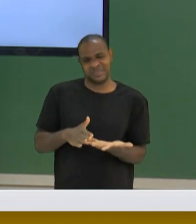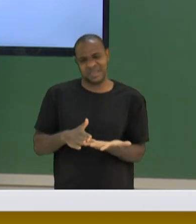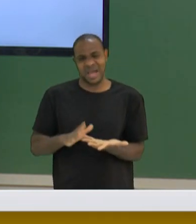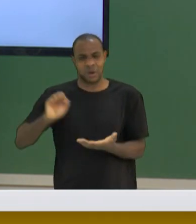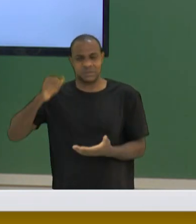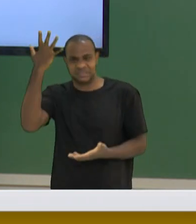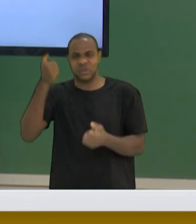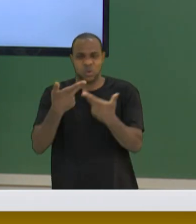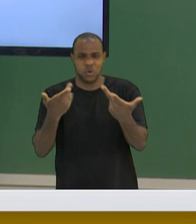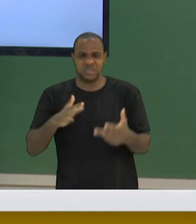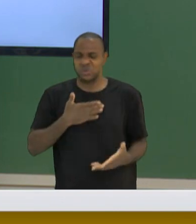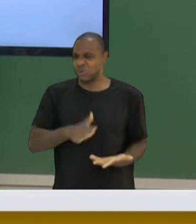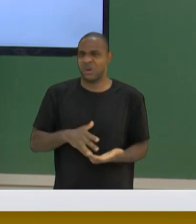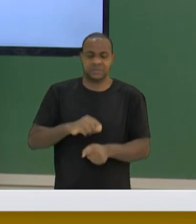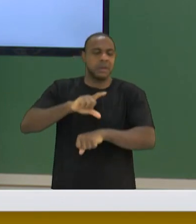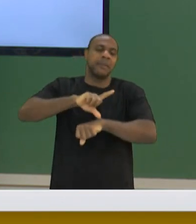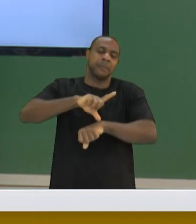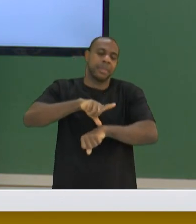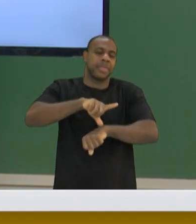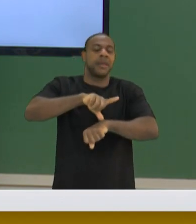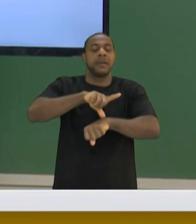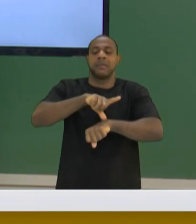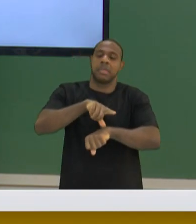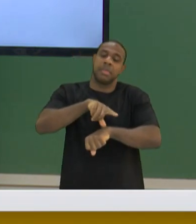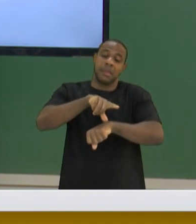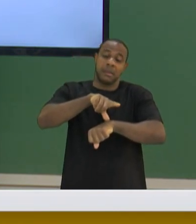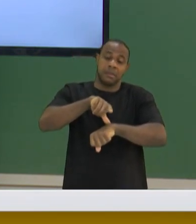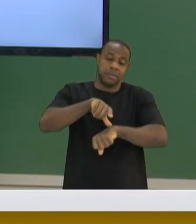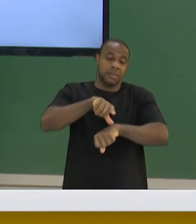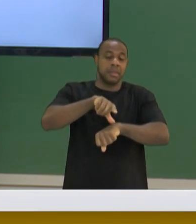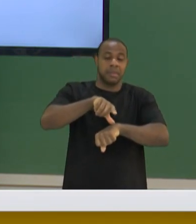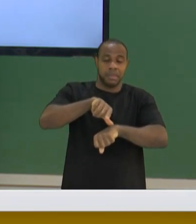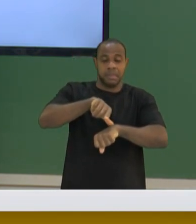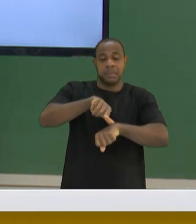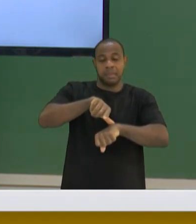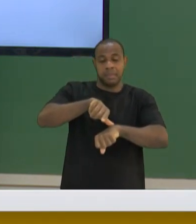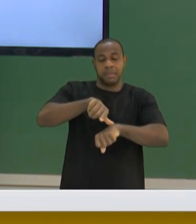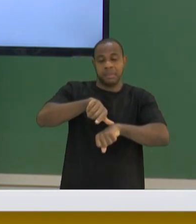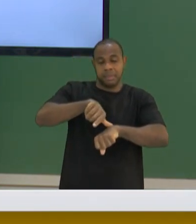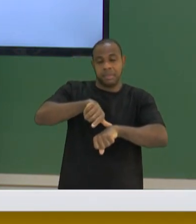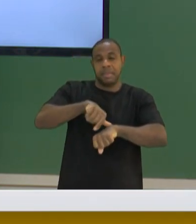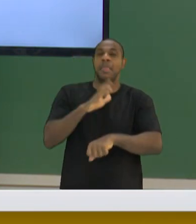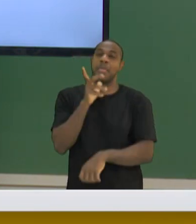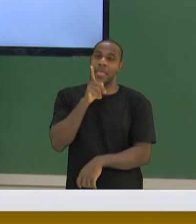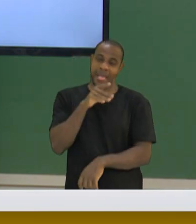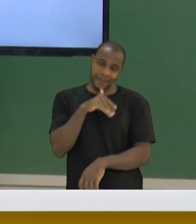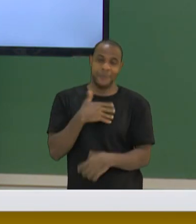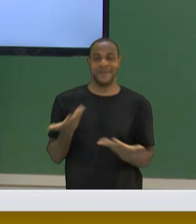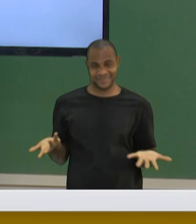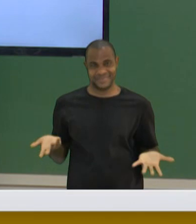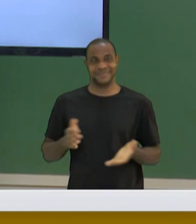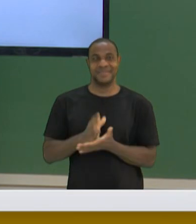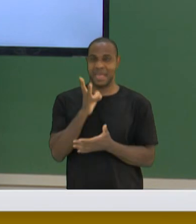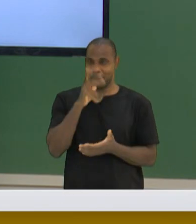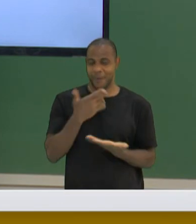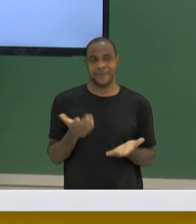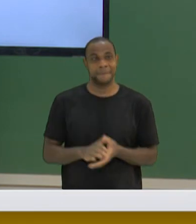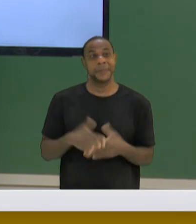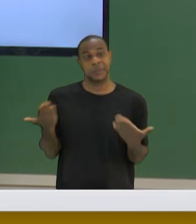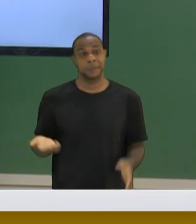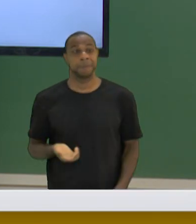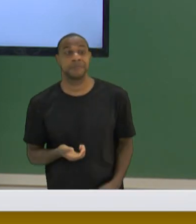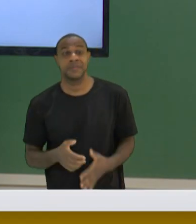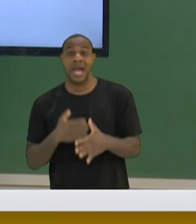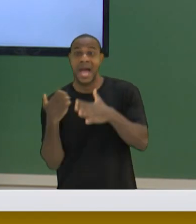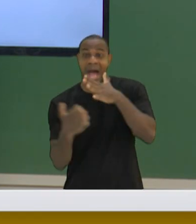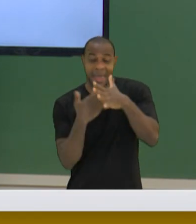sensação que é diferença Nossa percepção que a diferença e a empresa chegou aos números a partir de uma